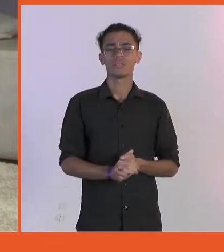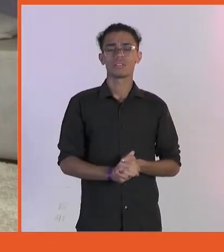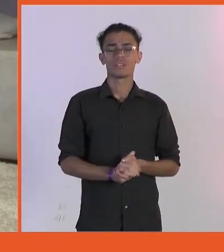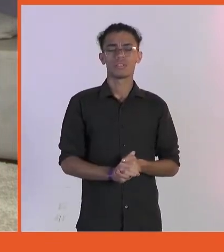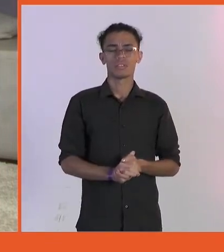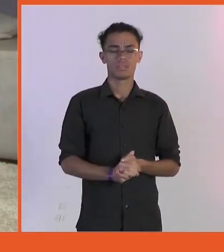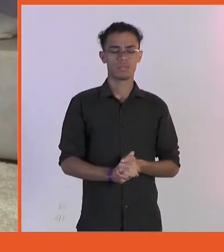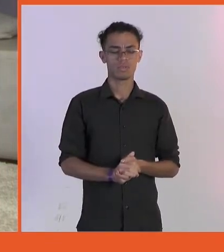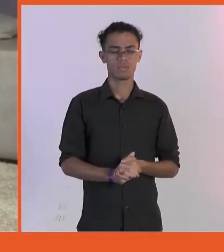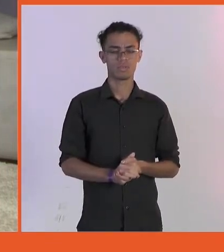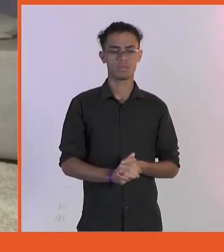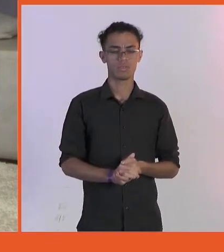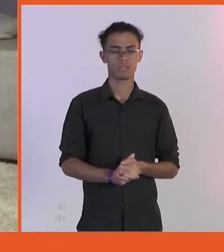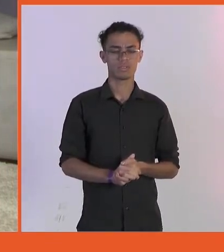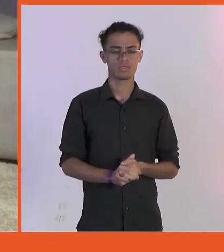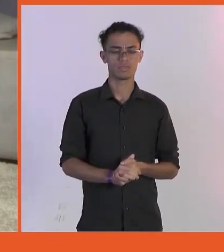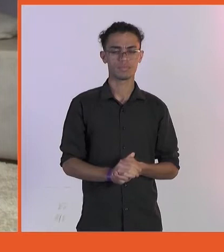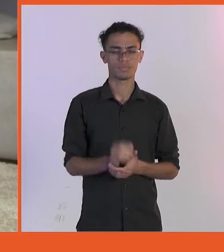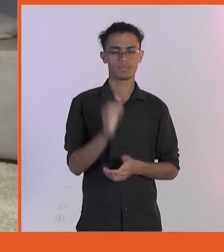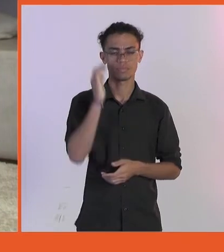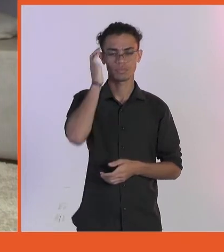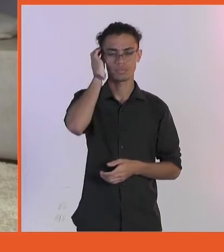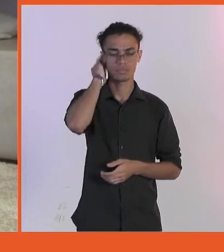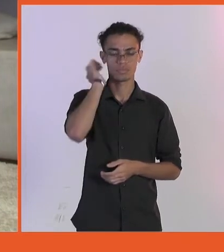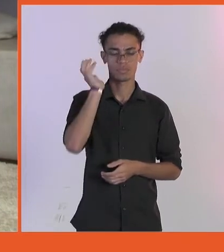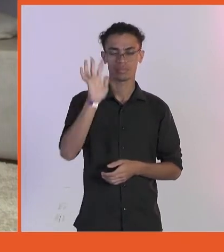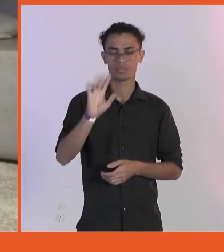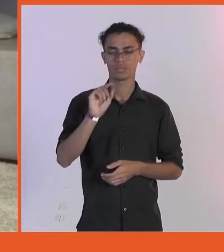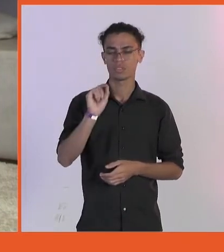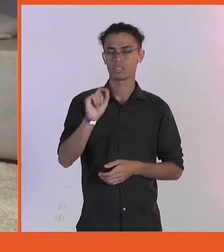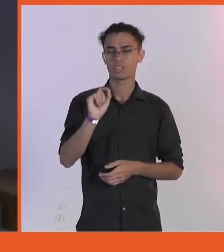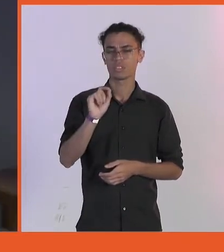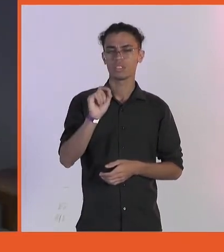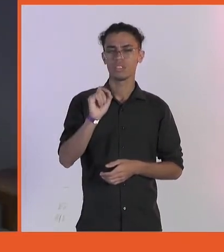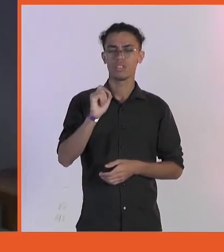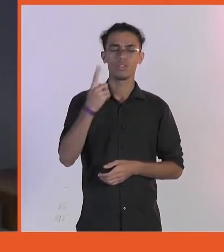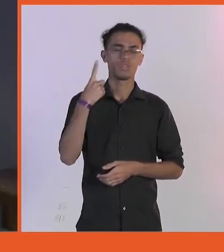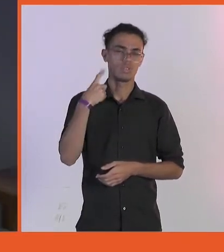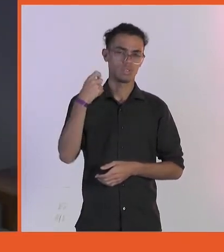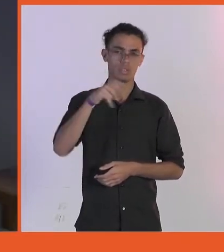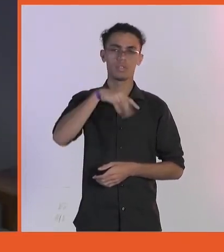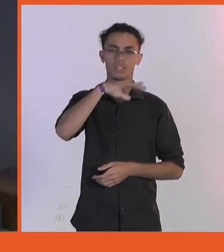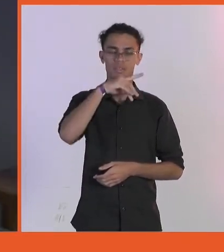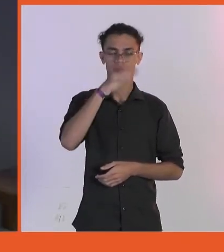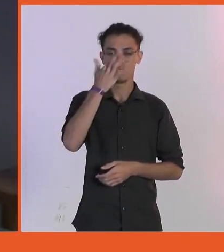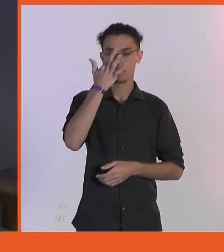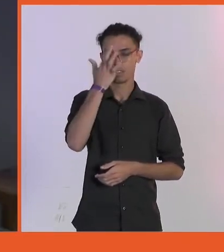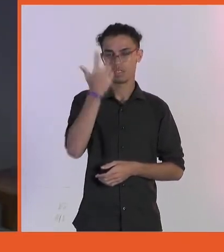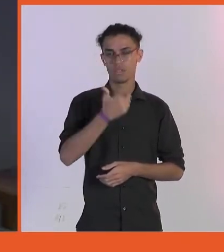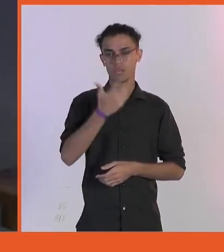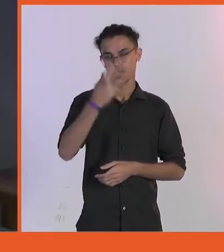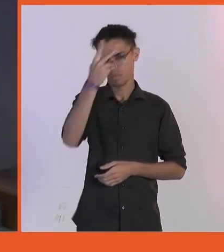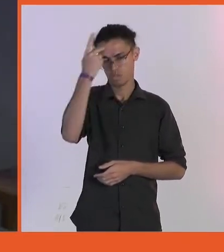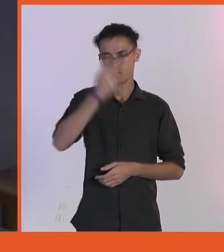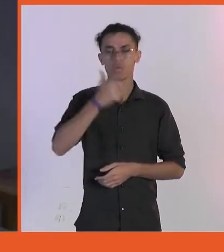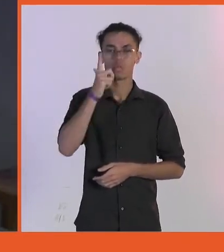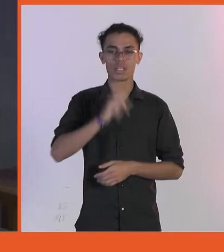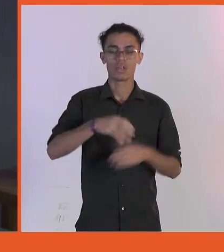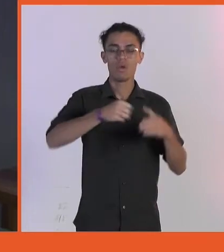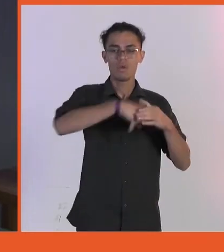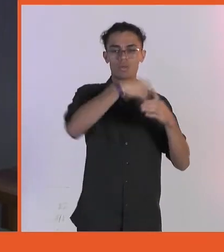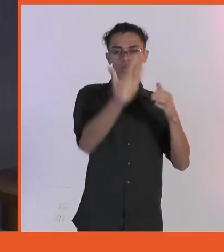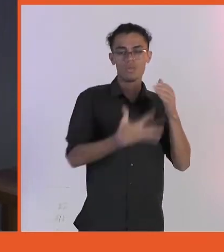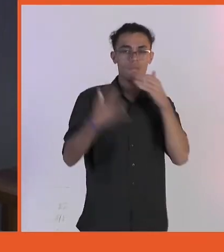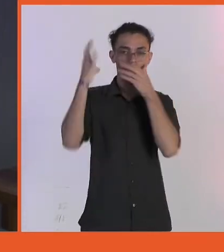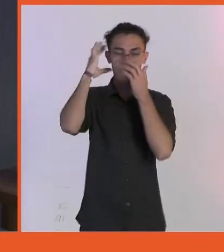não muito bem, né? Num país como o Brasil, pode ser qualquer coisa. Mas assim, tem pessoas que monetizam muito bem seu conteúdo. Os caras têm, sei lá, tem um podcast que